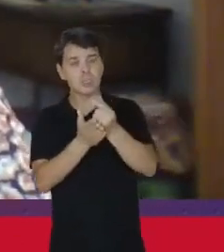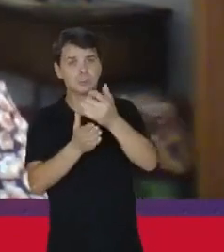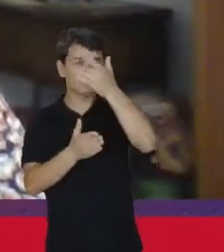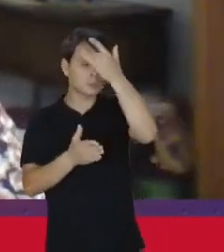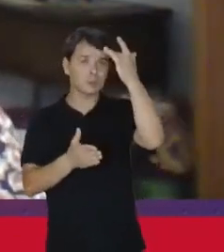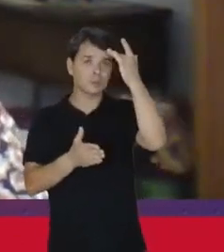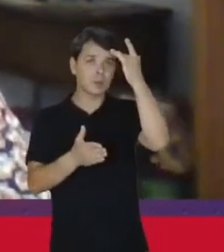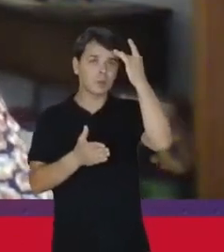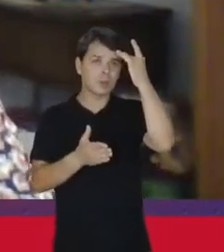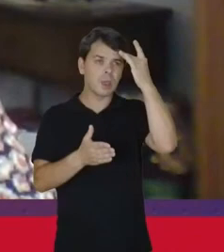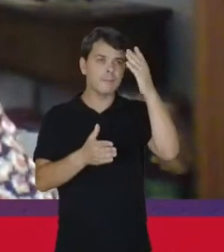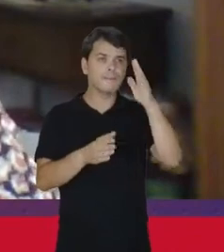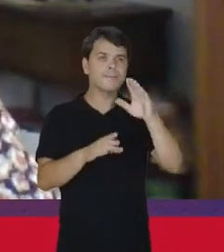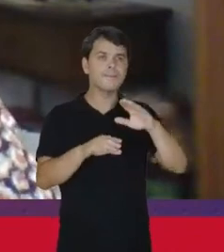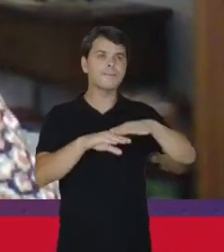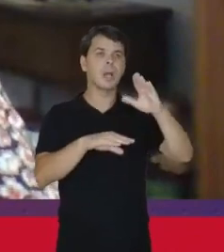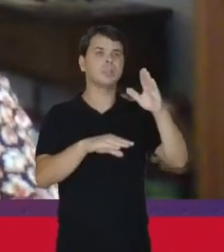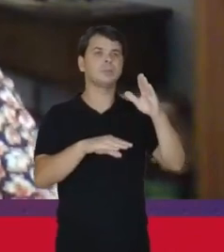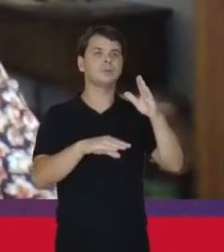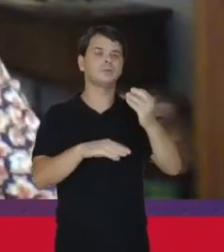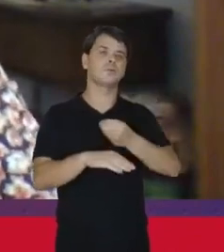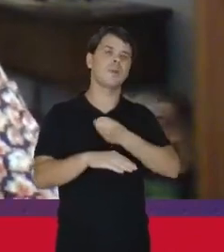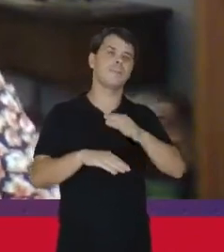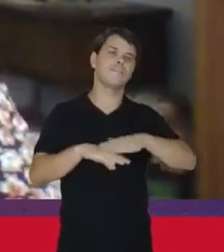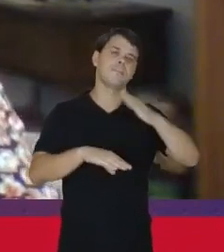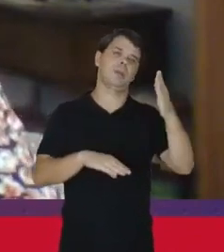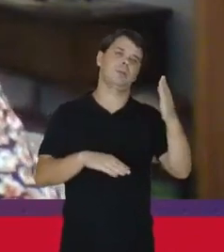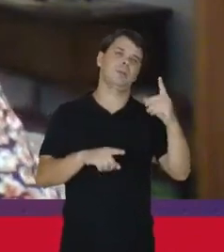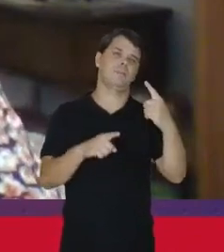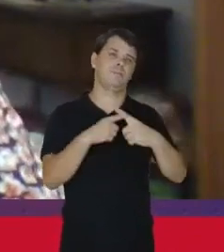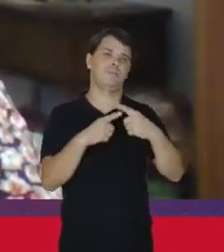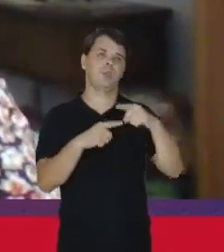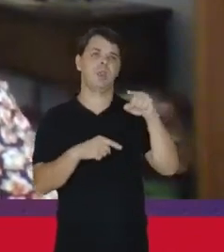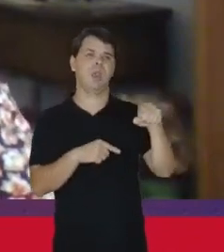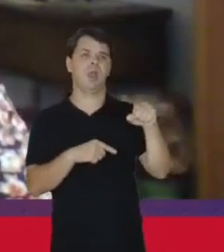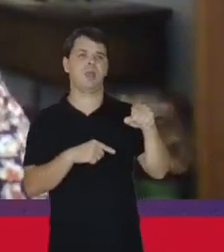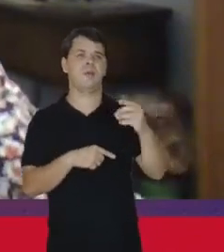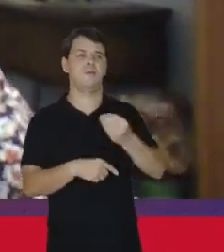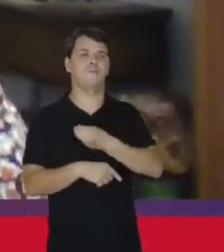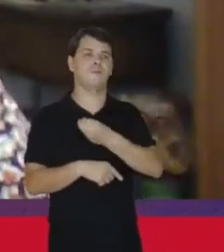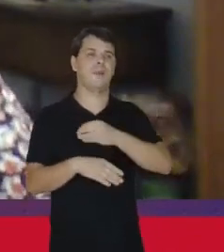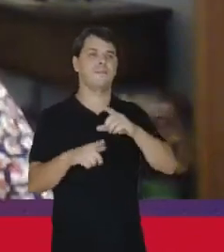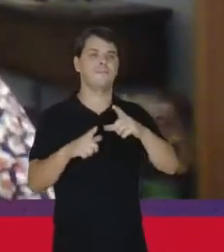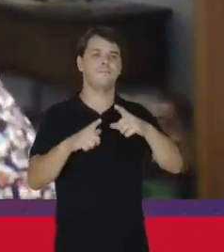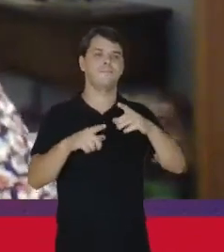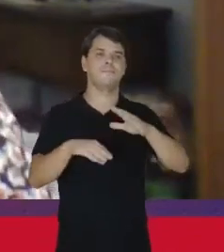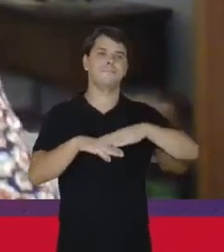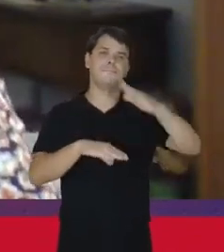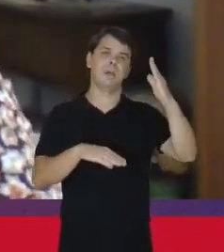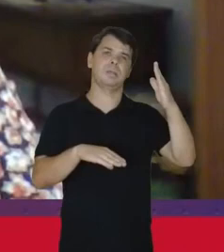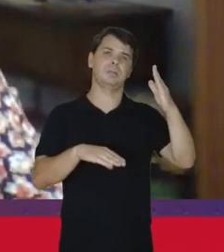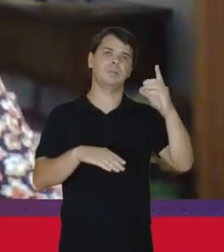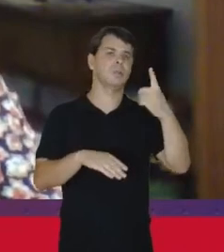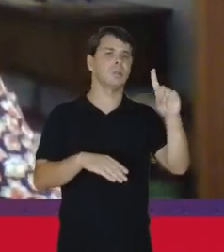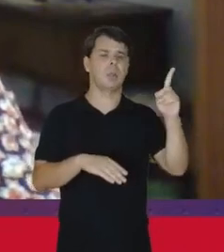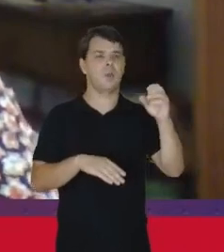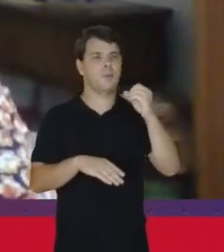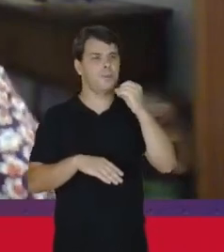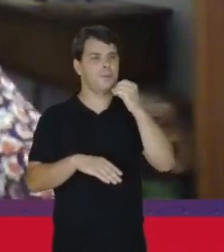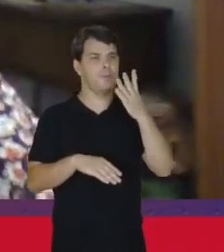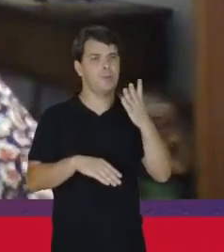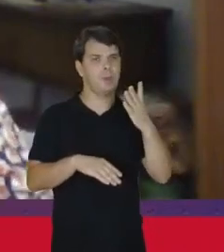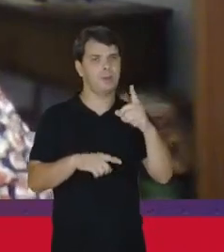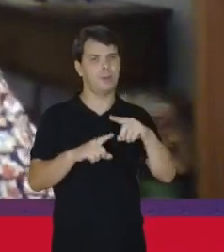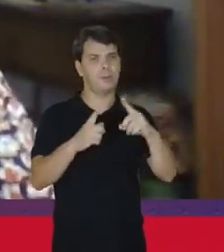passariam a usufruir um menor tempo possível, porque elas sobreviveriam não o